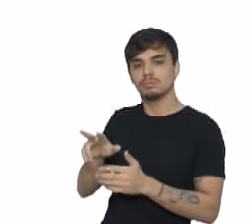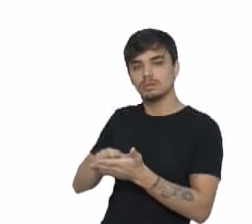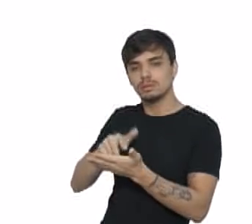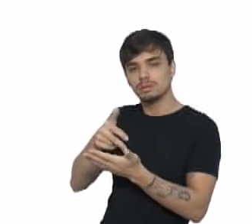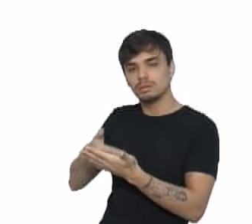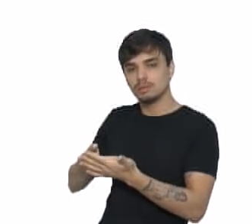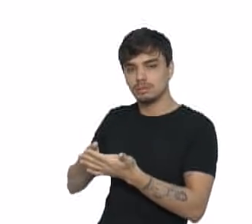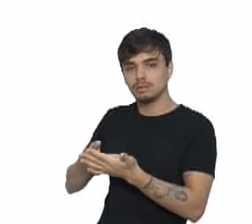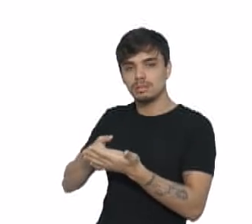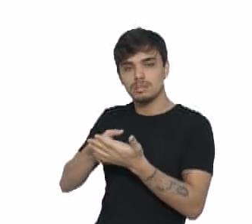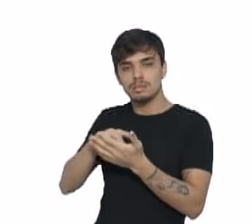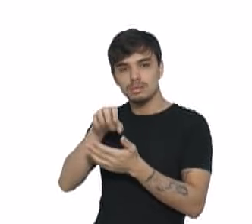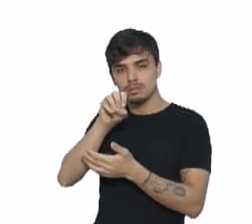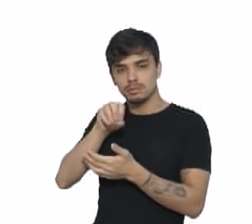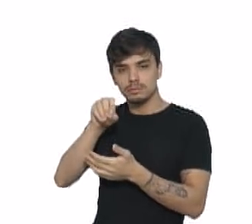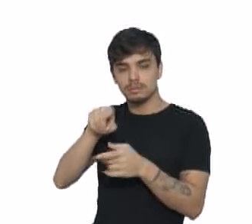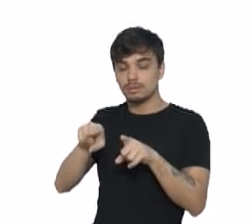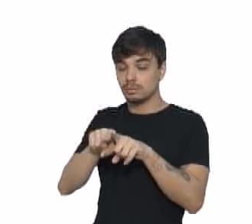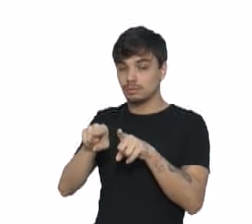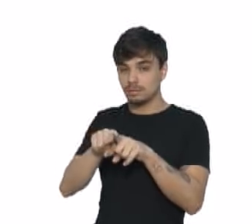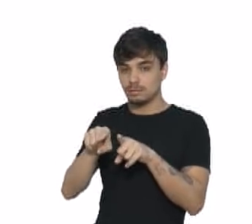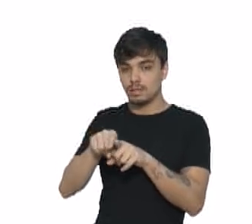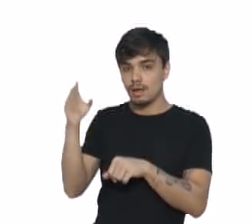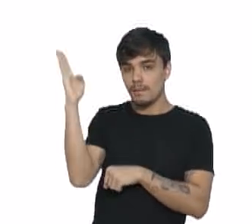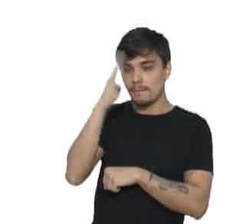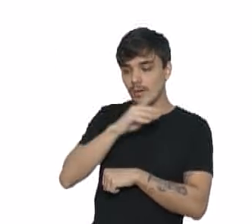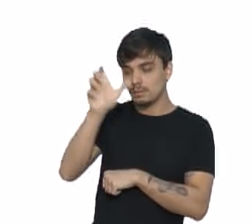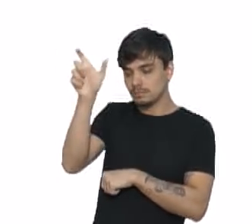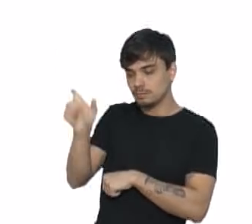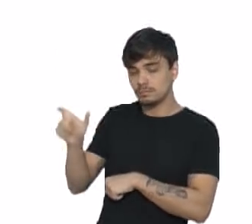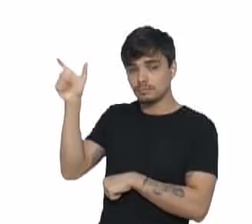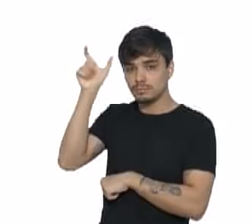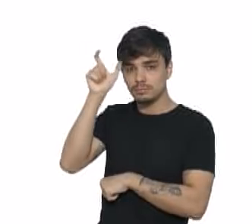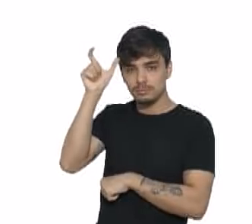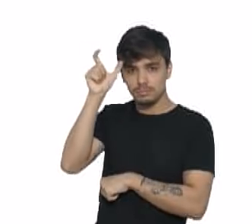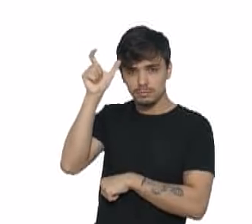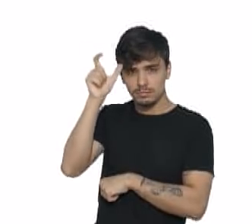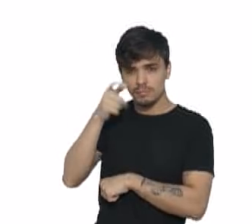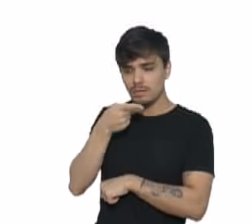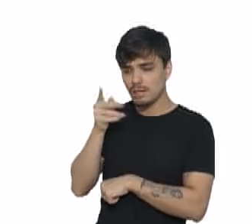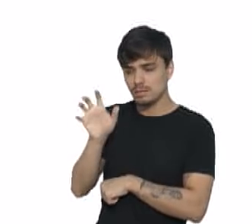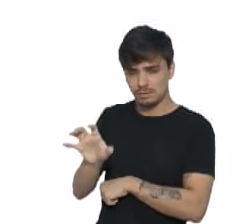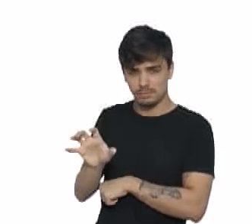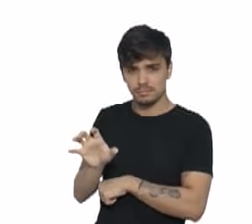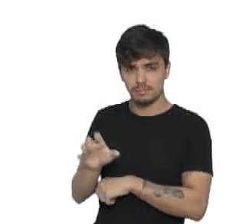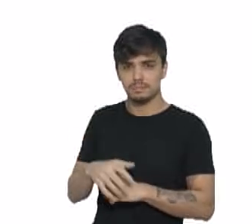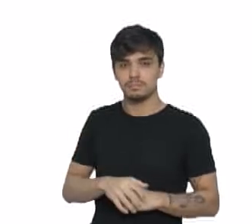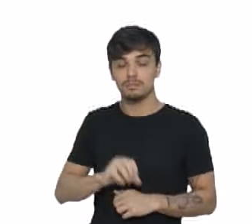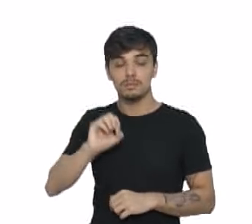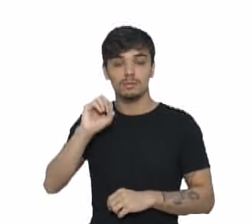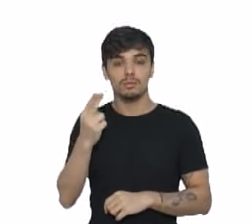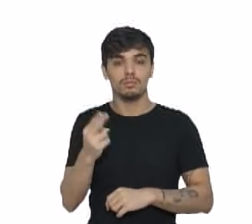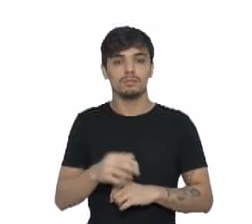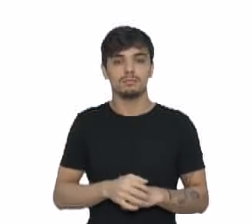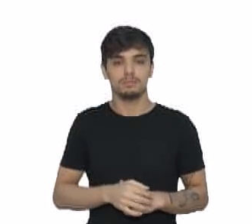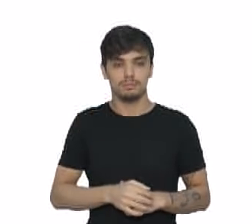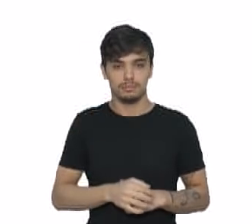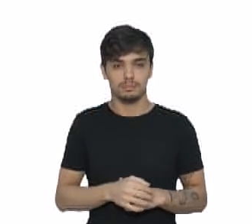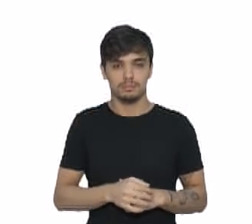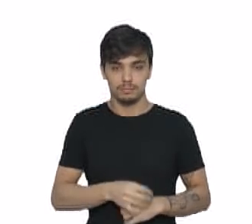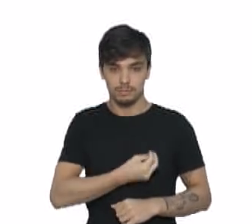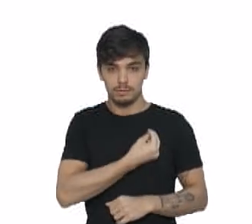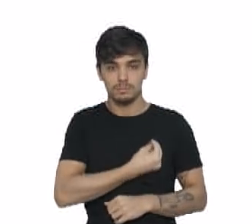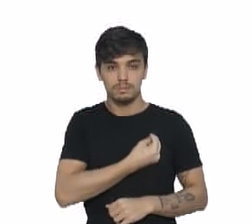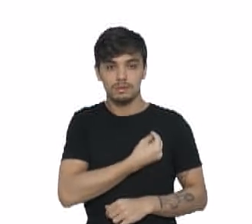os dentes e amaldiçoarias o demônio que te falasse assim? Né? Ou viveste